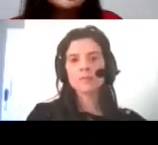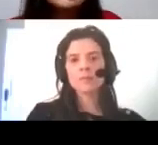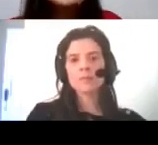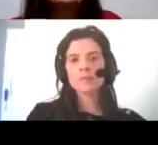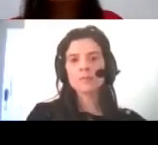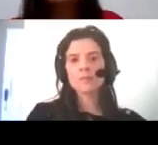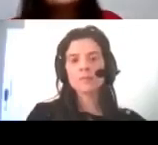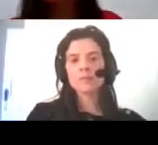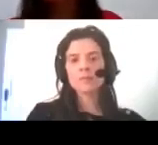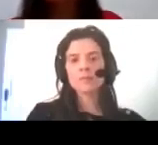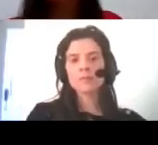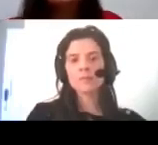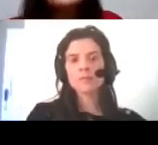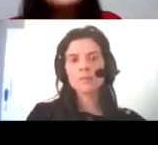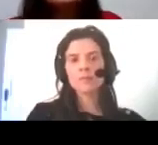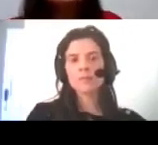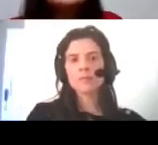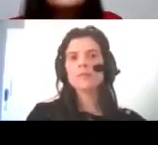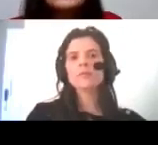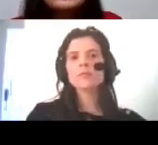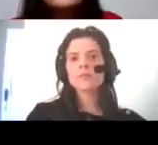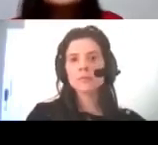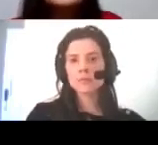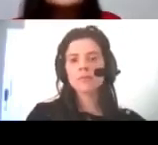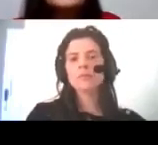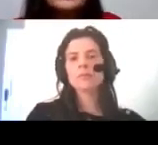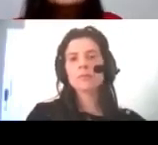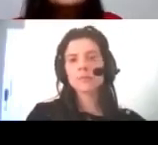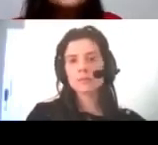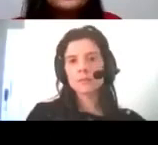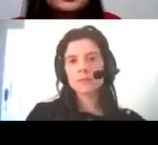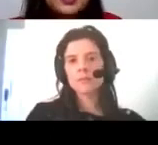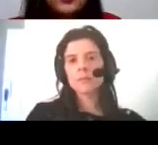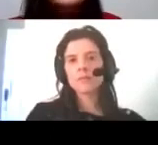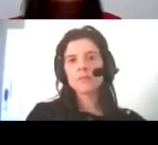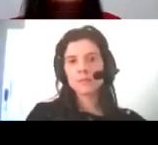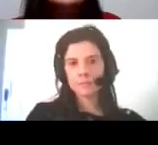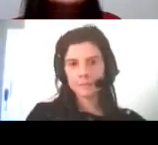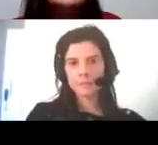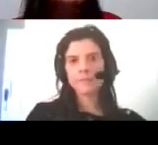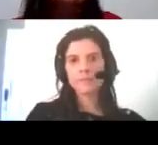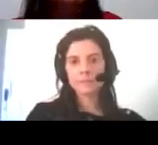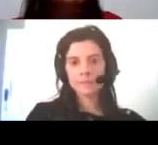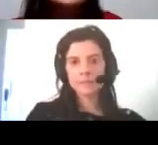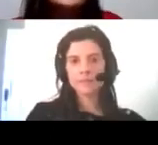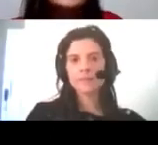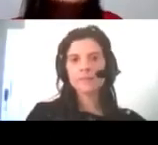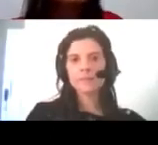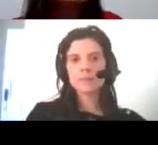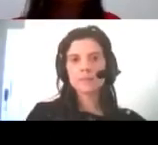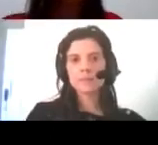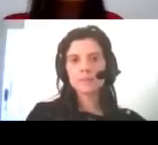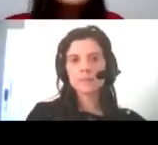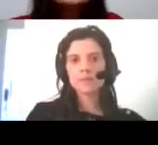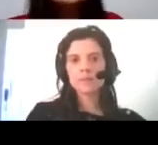12.347. Essa legislação fala, então, do direito do cidadão em ter acesso à informação, a ter a transparência,